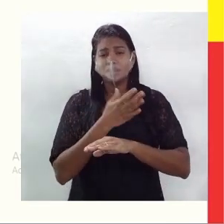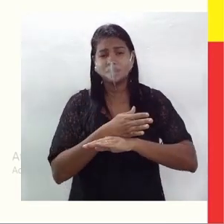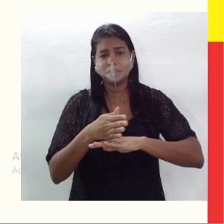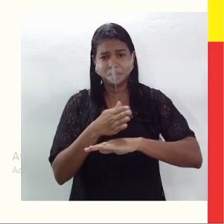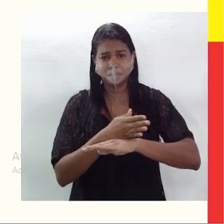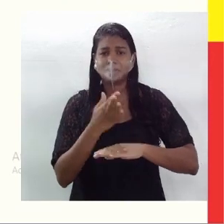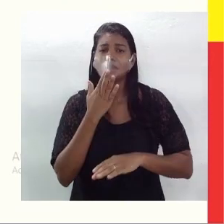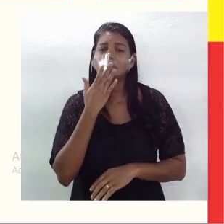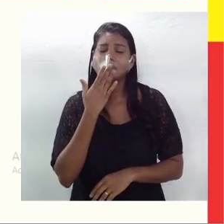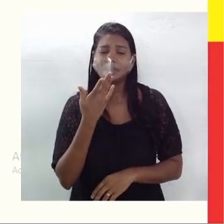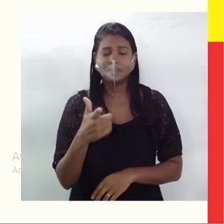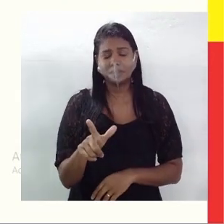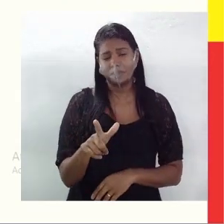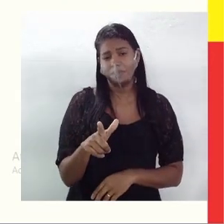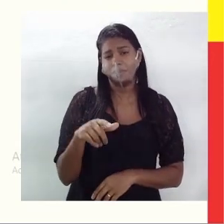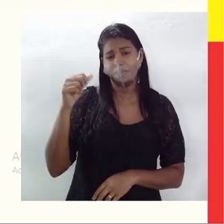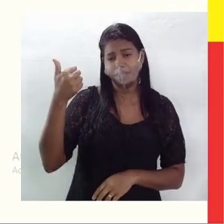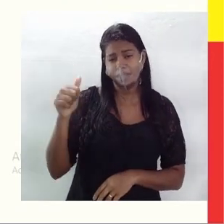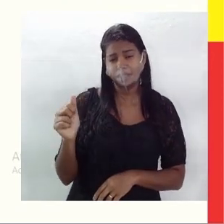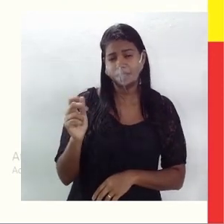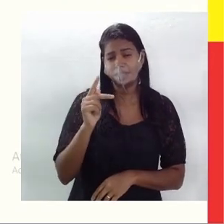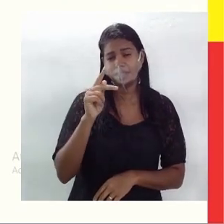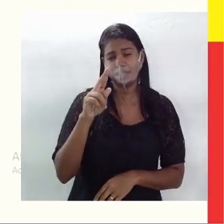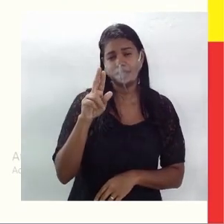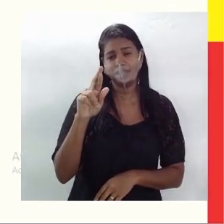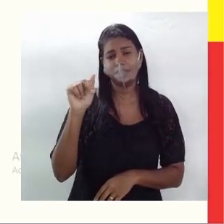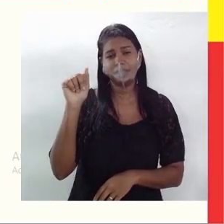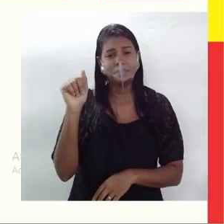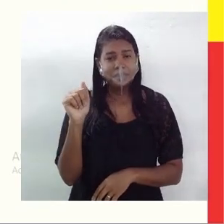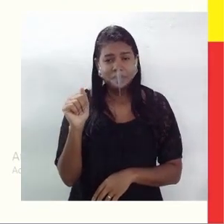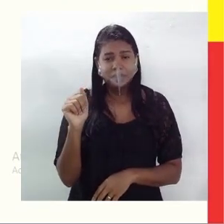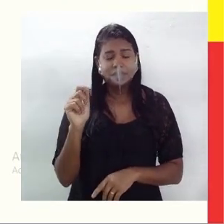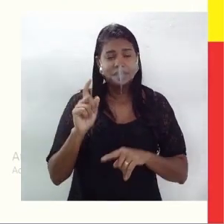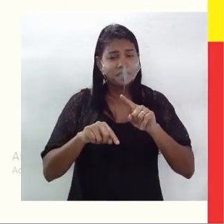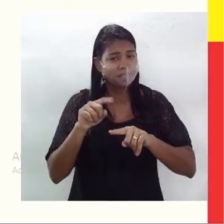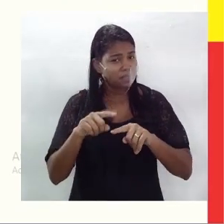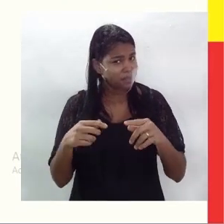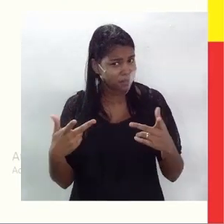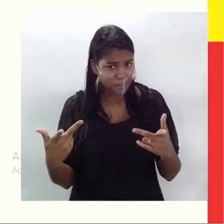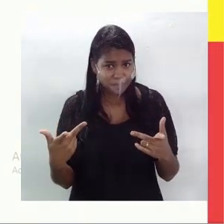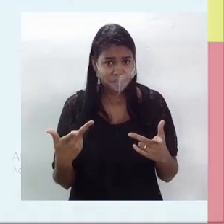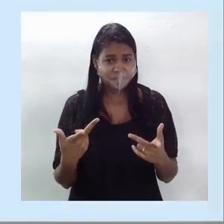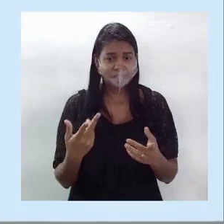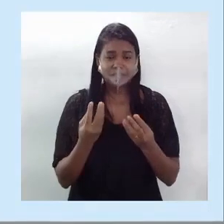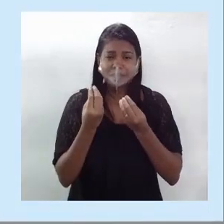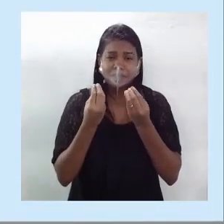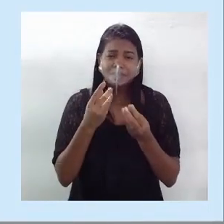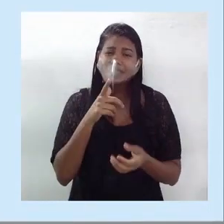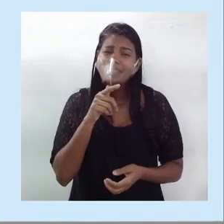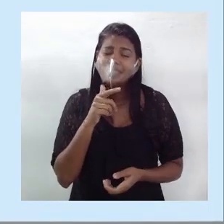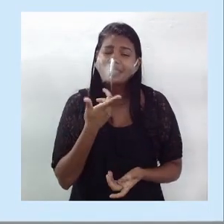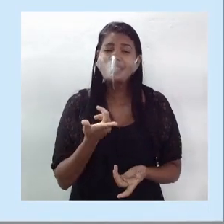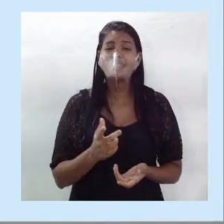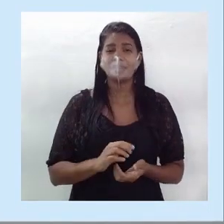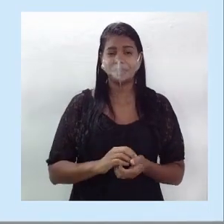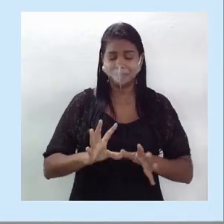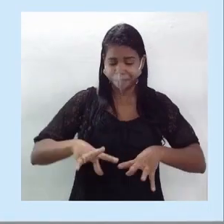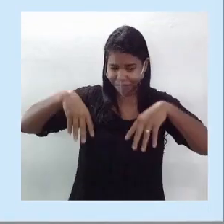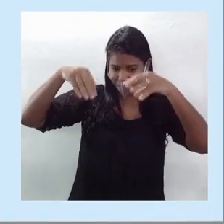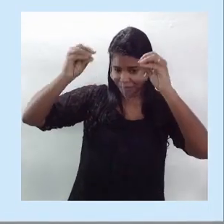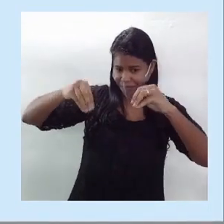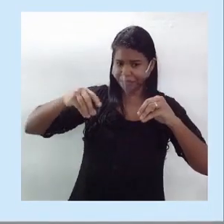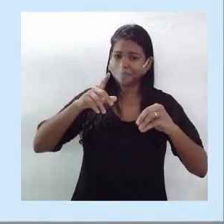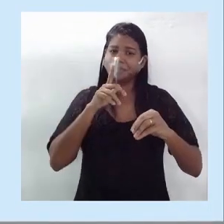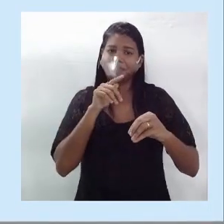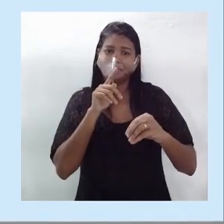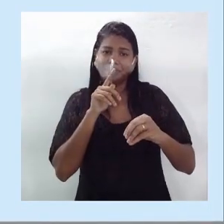não equivale à pureza dos materiais. É que nem a água. A água a gente tem lá